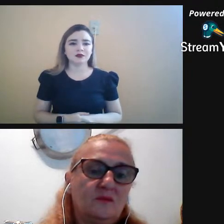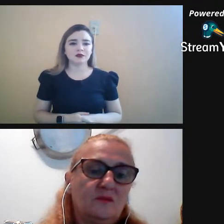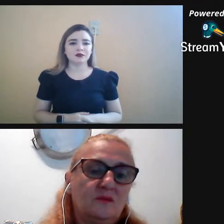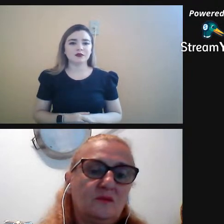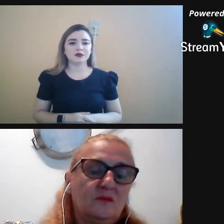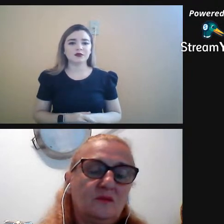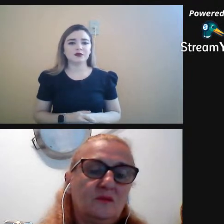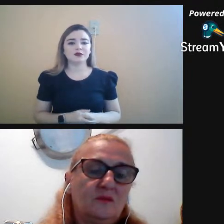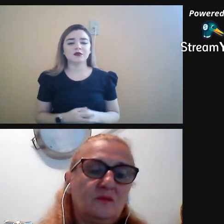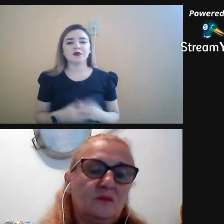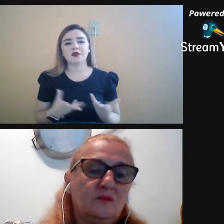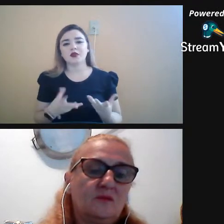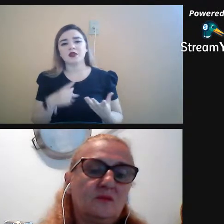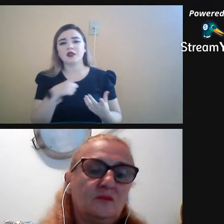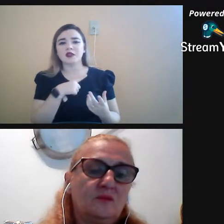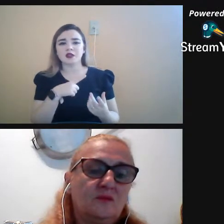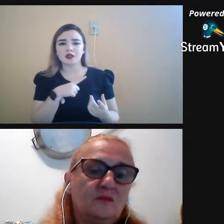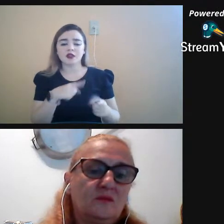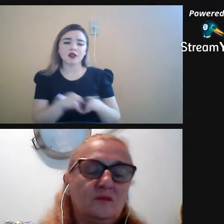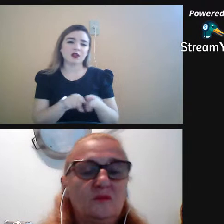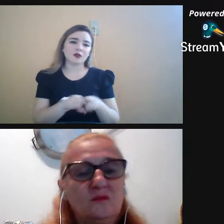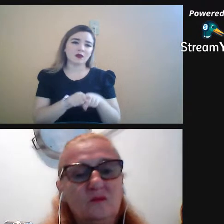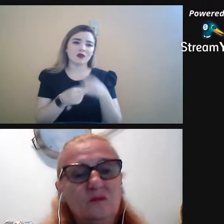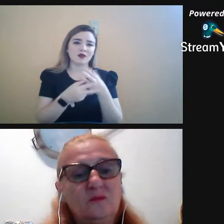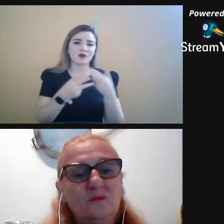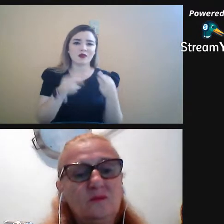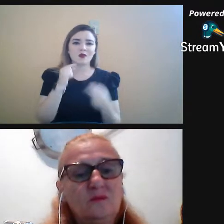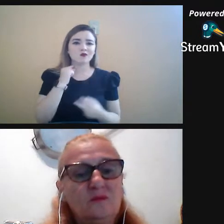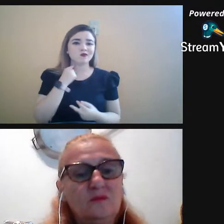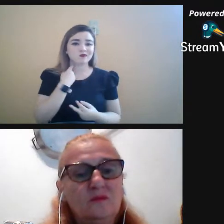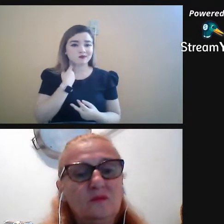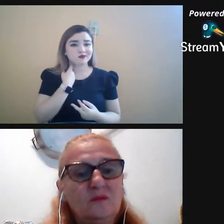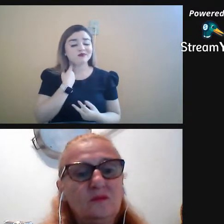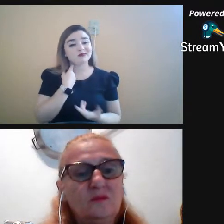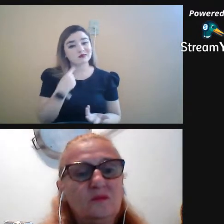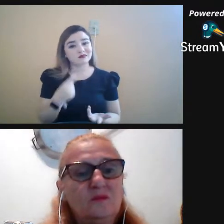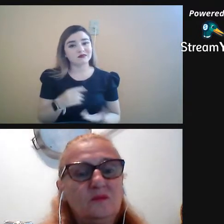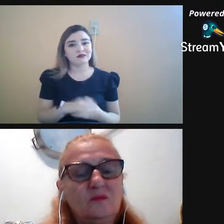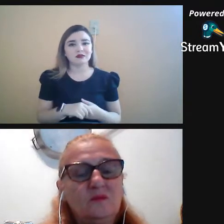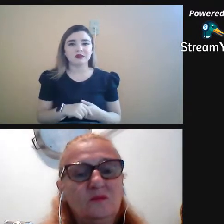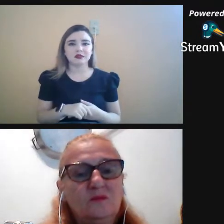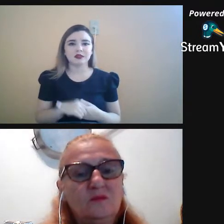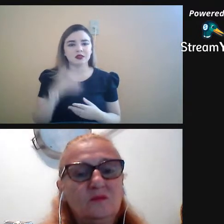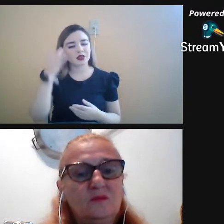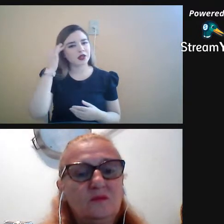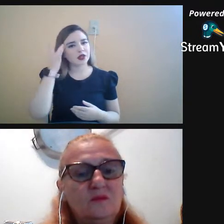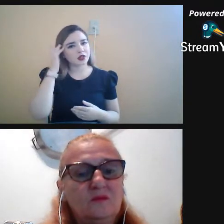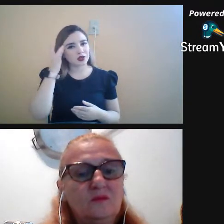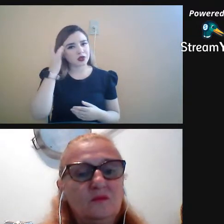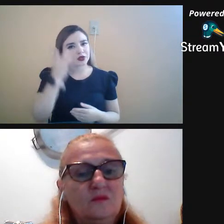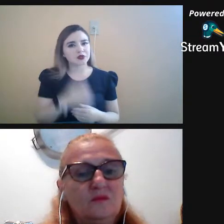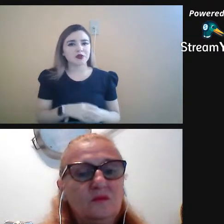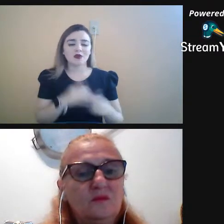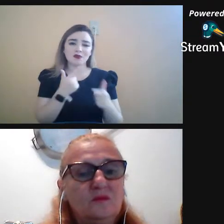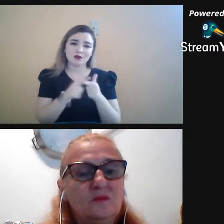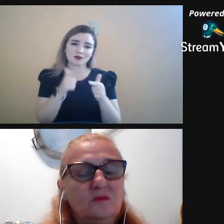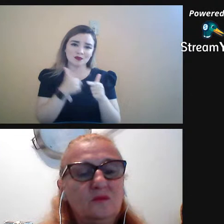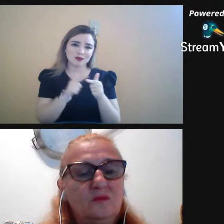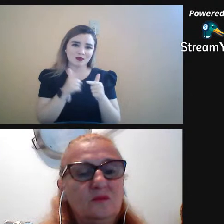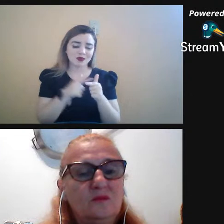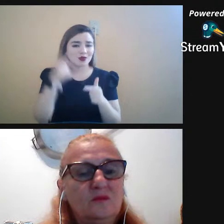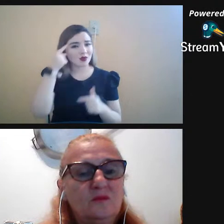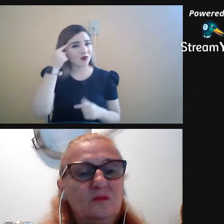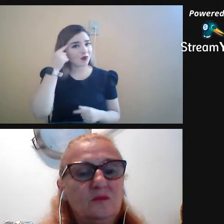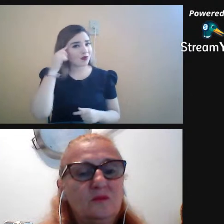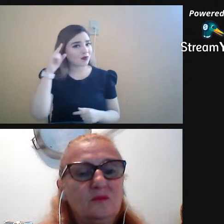poluição, tanto quanto os outros animais, então, né? E eu acho que é muito problemático você pensar